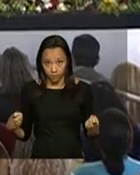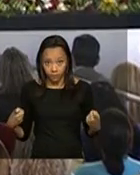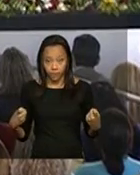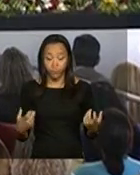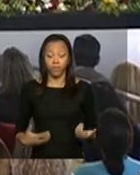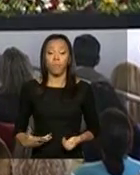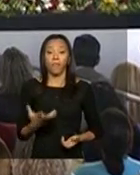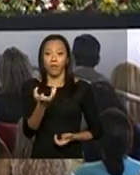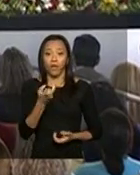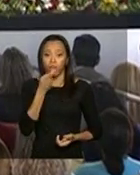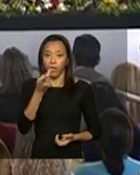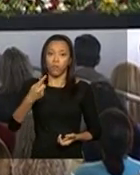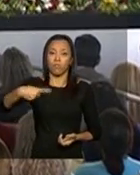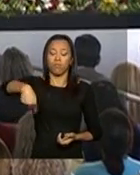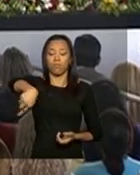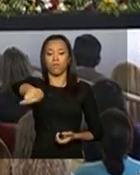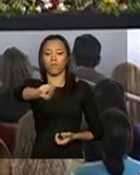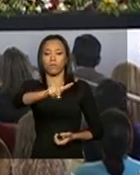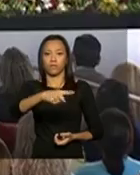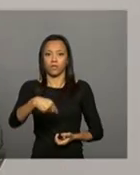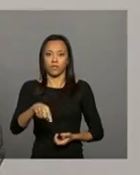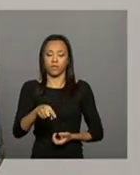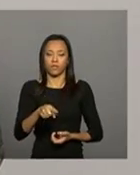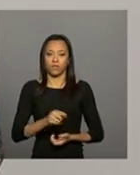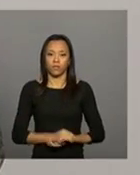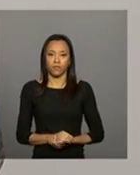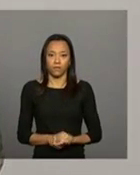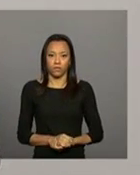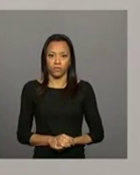Eu queria dizer para vocês que